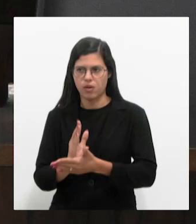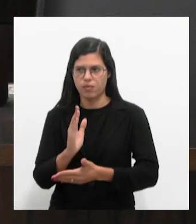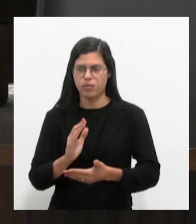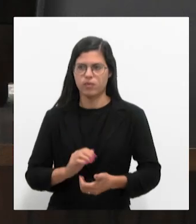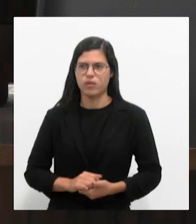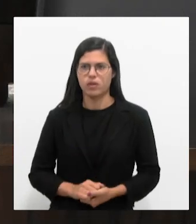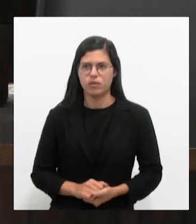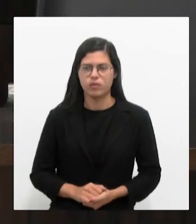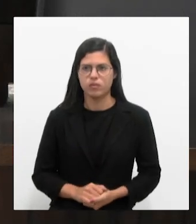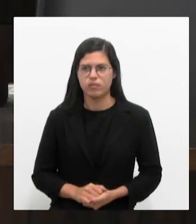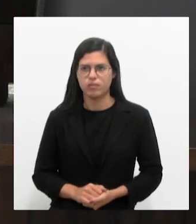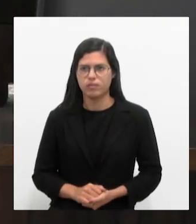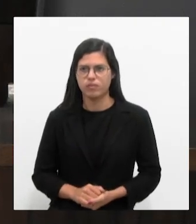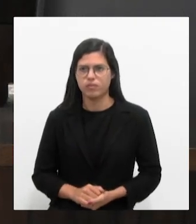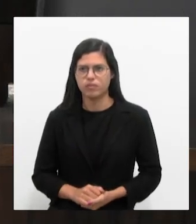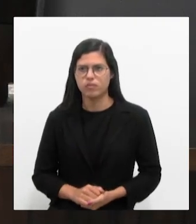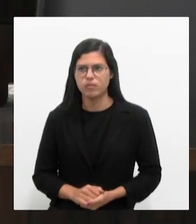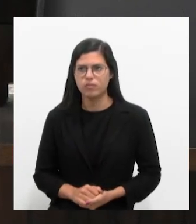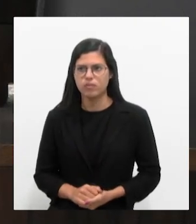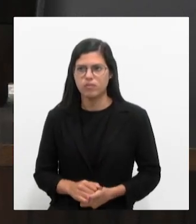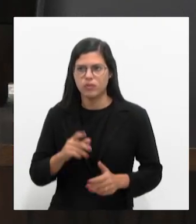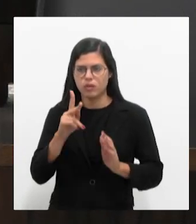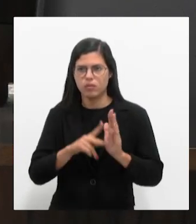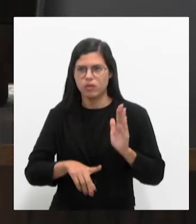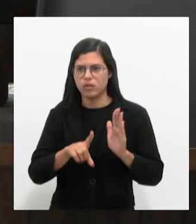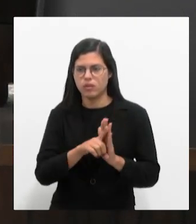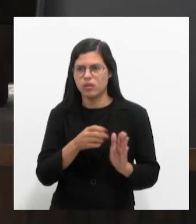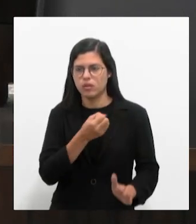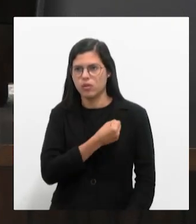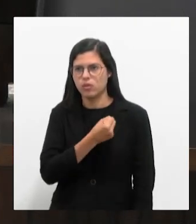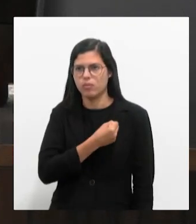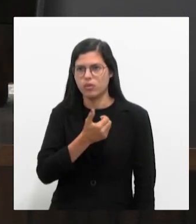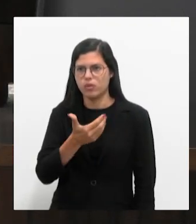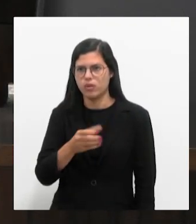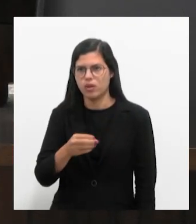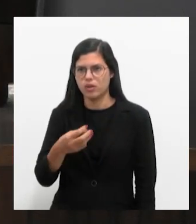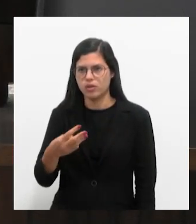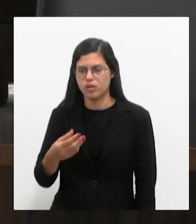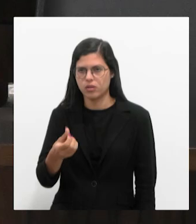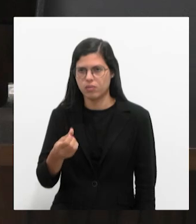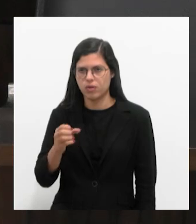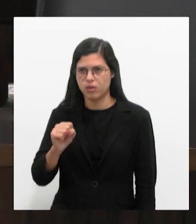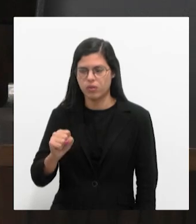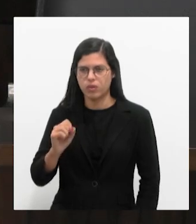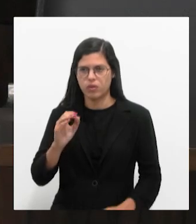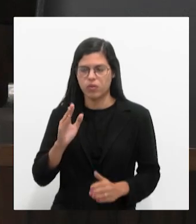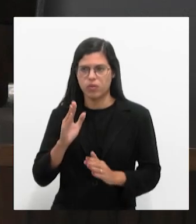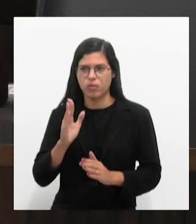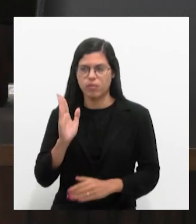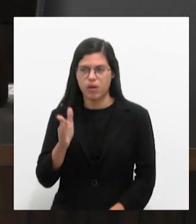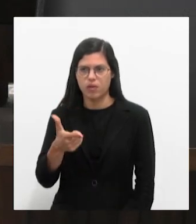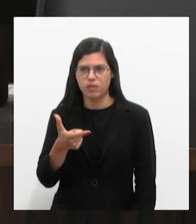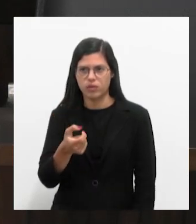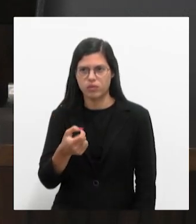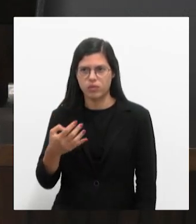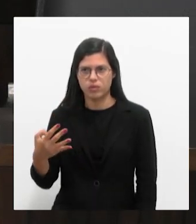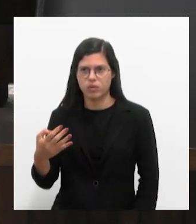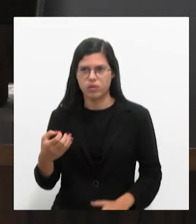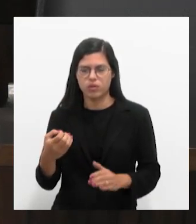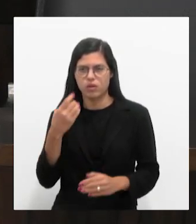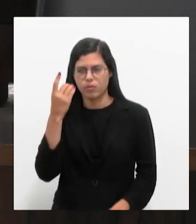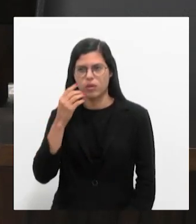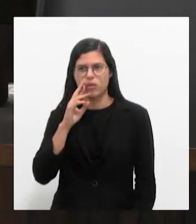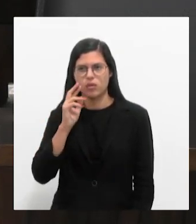estão. Aprovado. Presidente. Projeto de lei número 10368 de 2024, do deputado